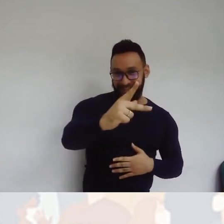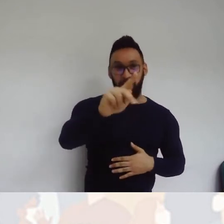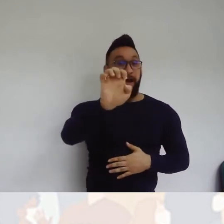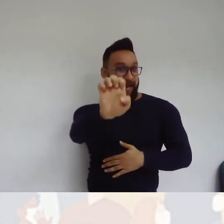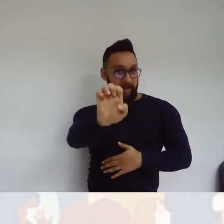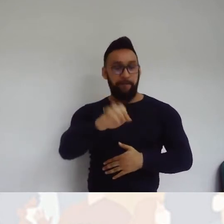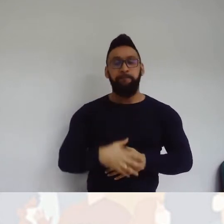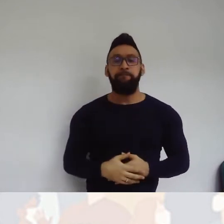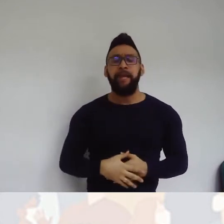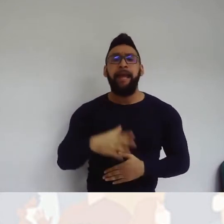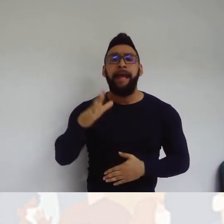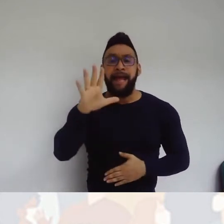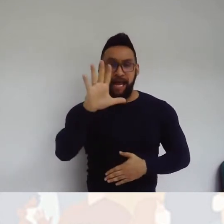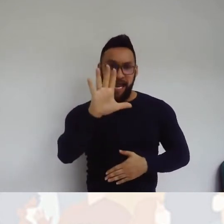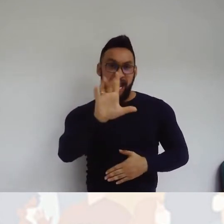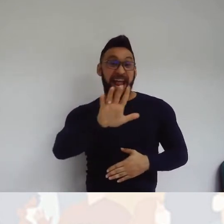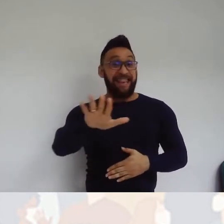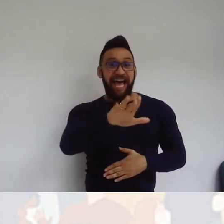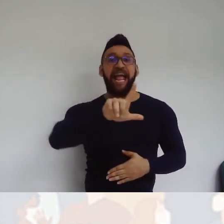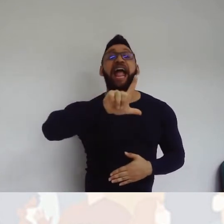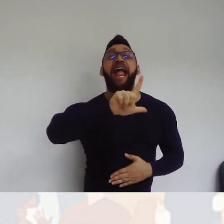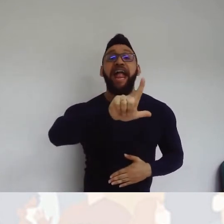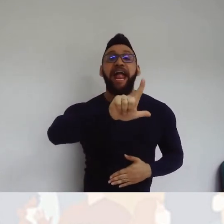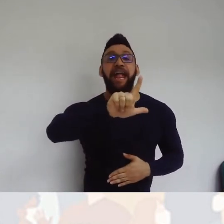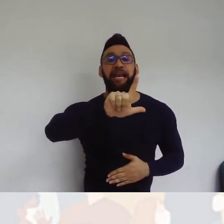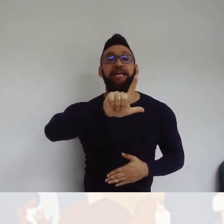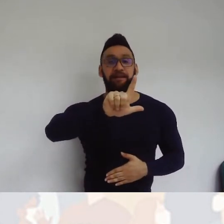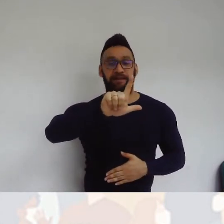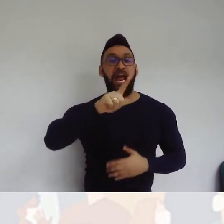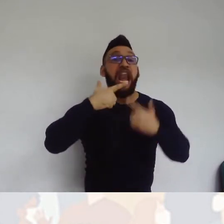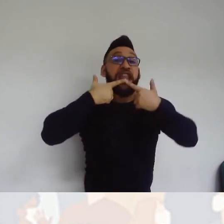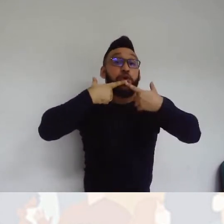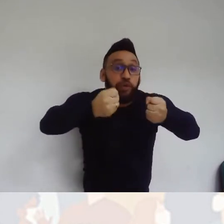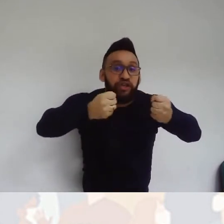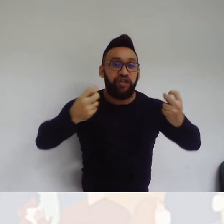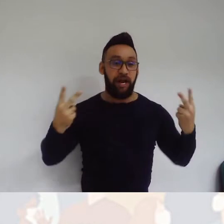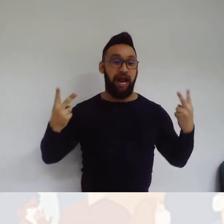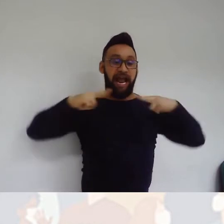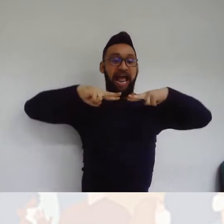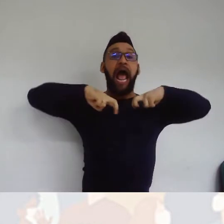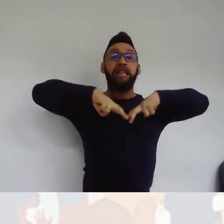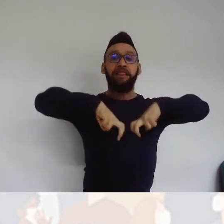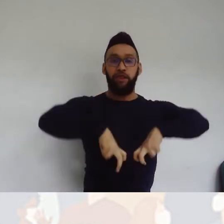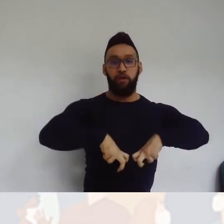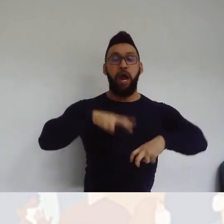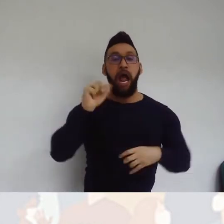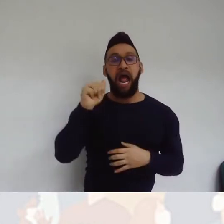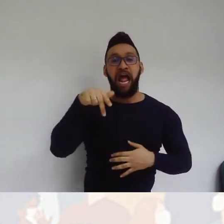na linguística antropológica, de como nós